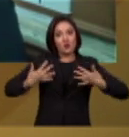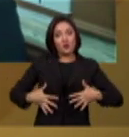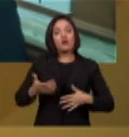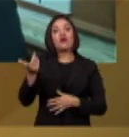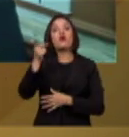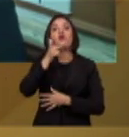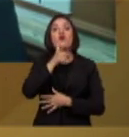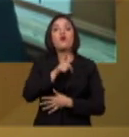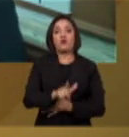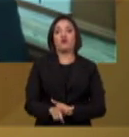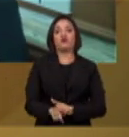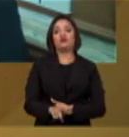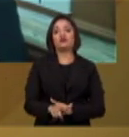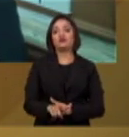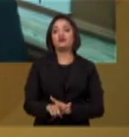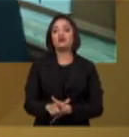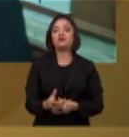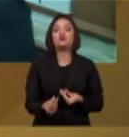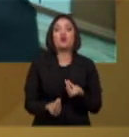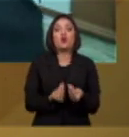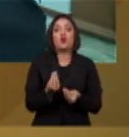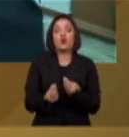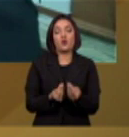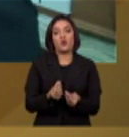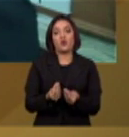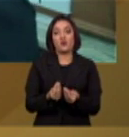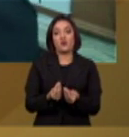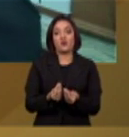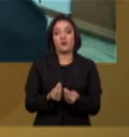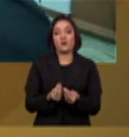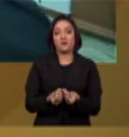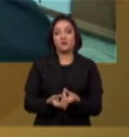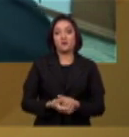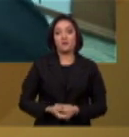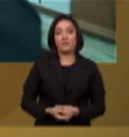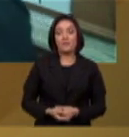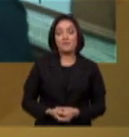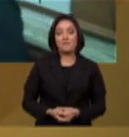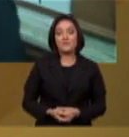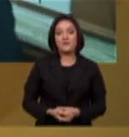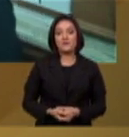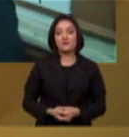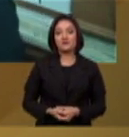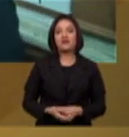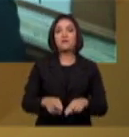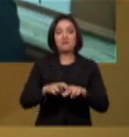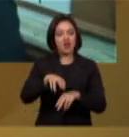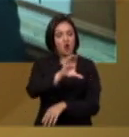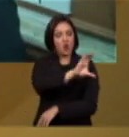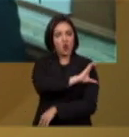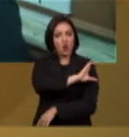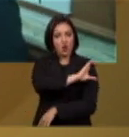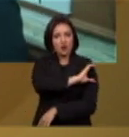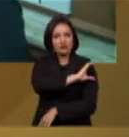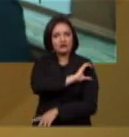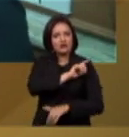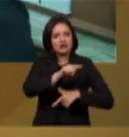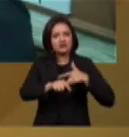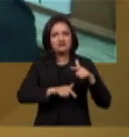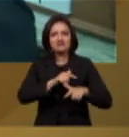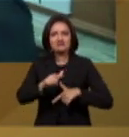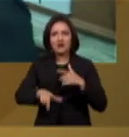a partir de uma positiva, de uma profícua coordenação de